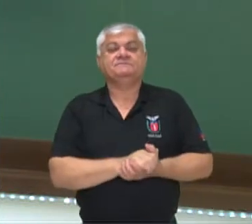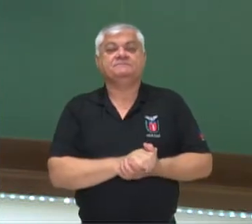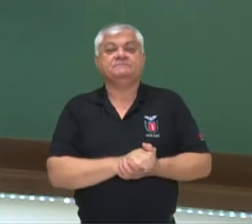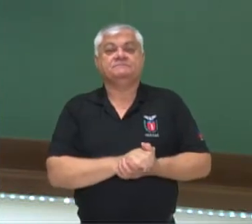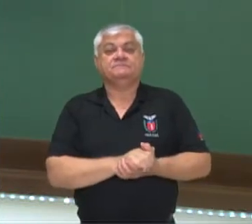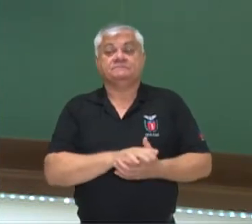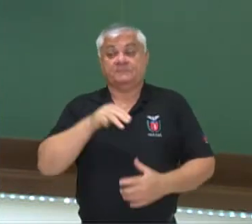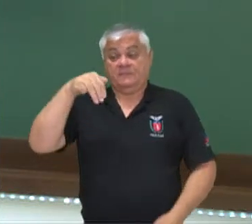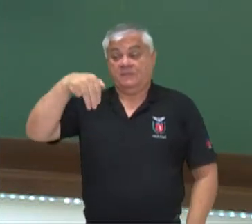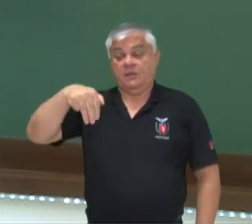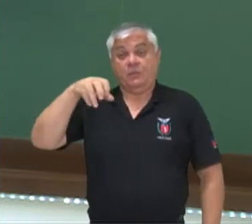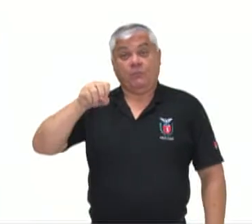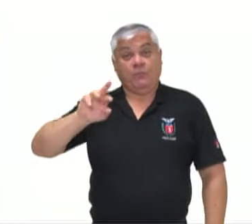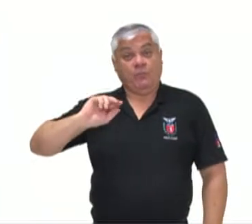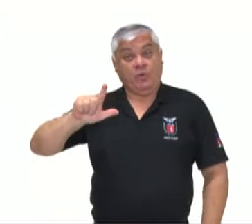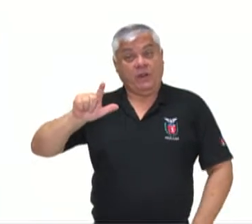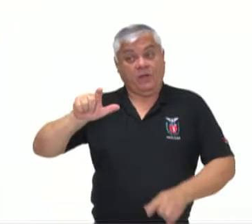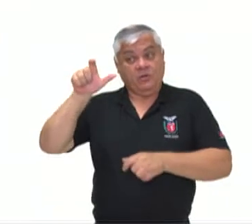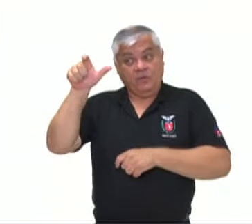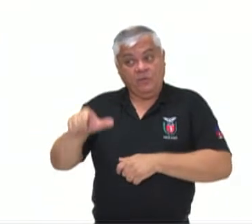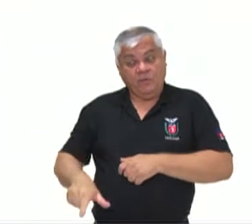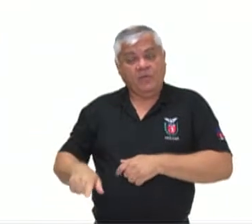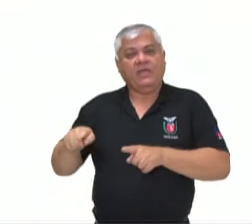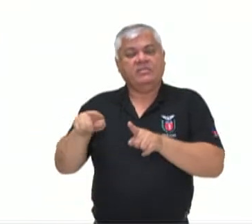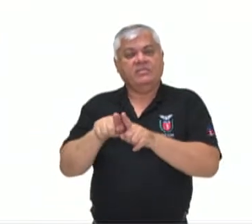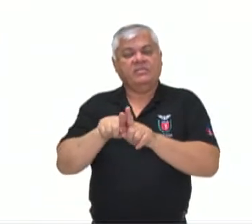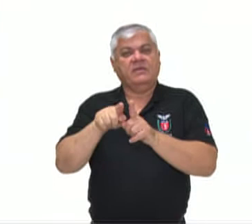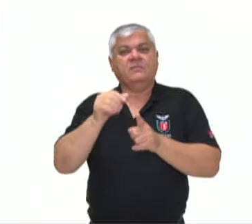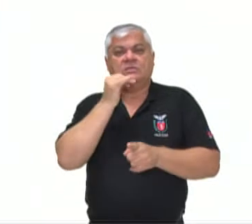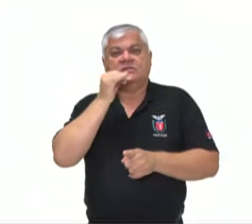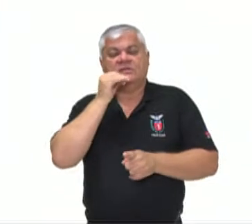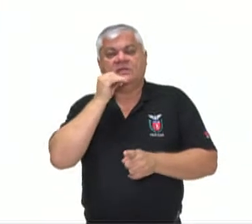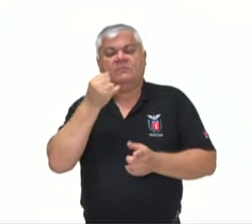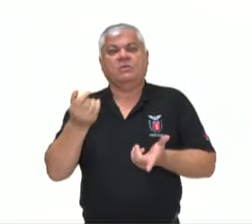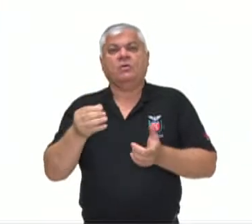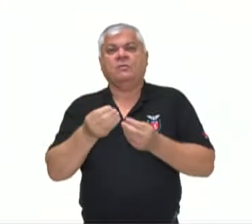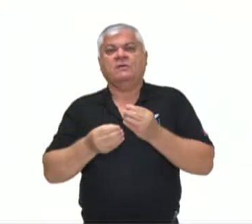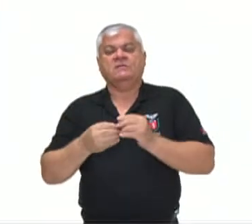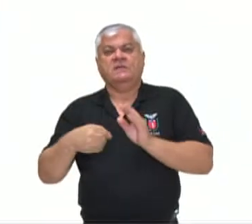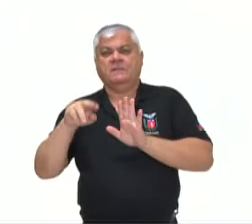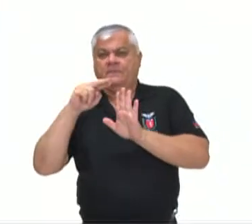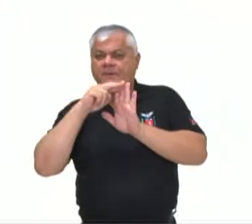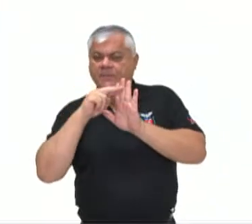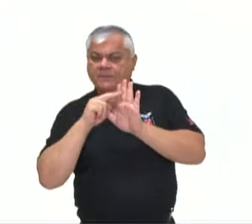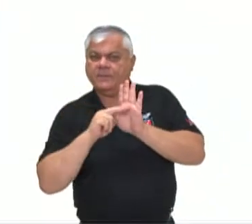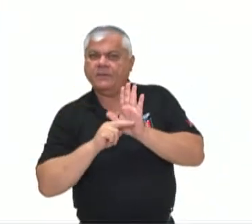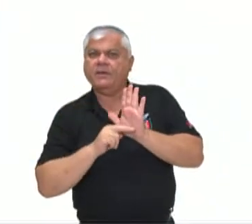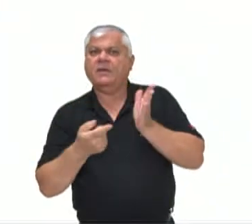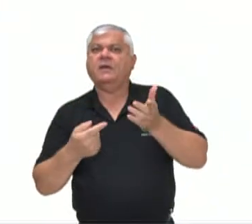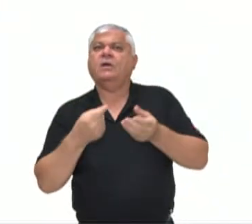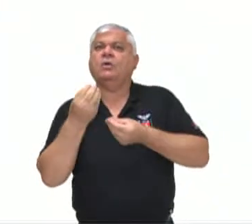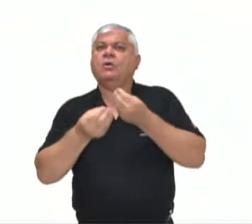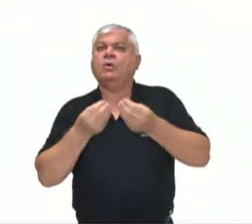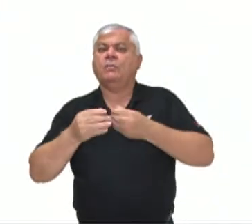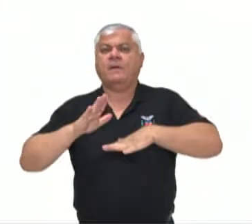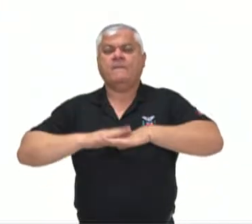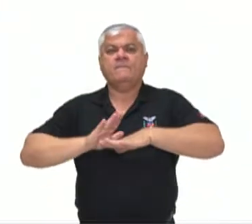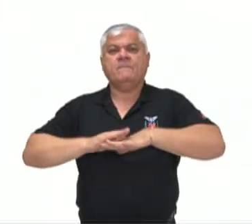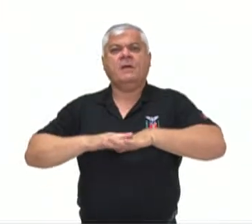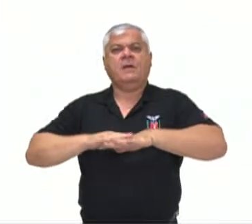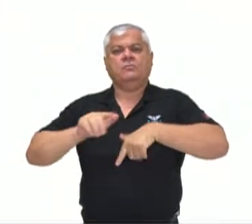Já a moral, ela fala sobre código cultural, né, sobre as normas que orientam as ações dos